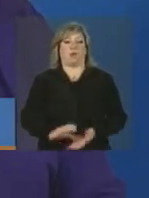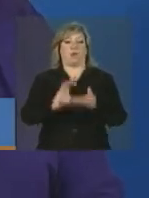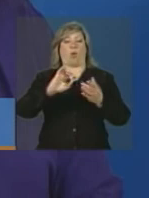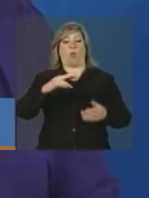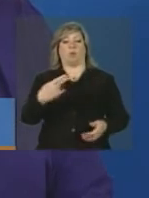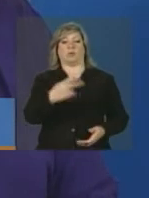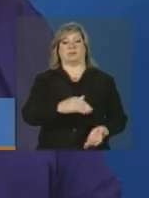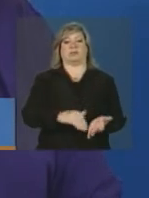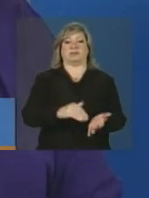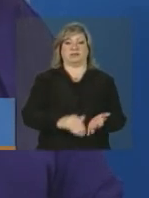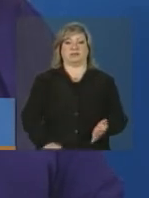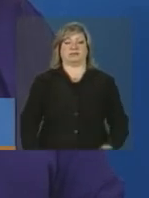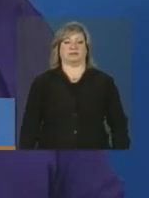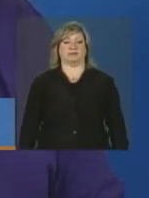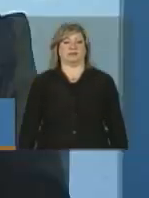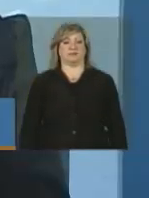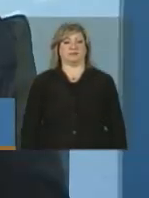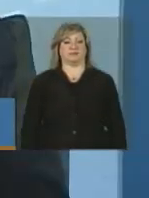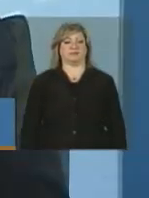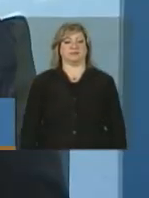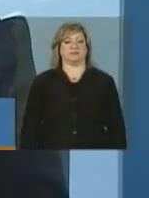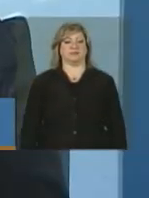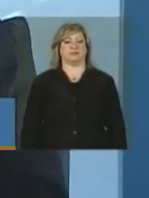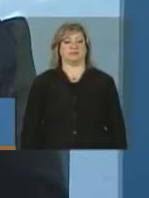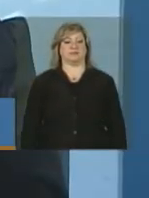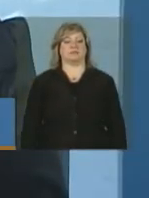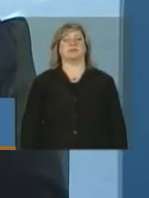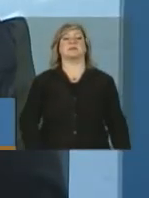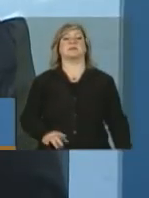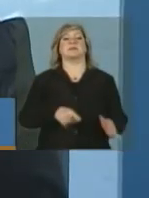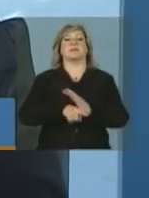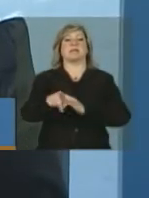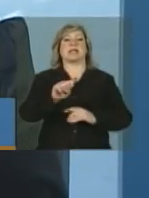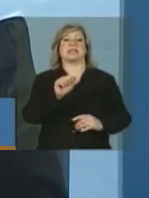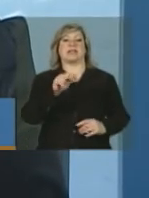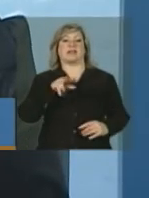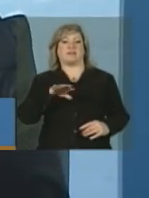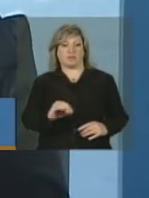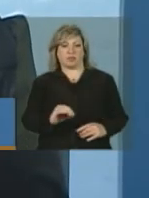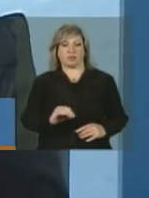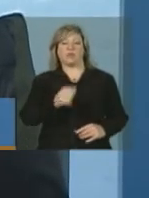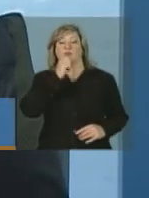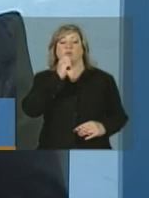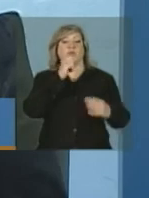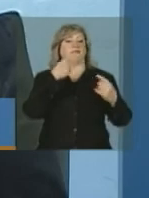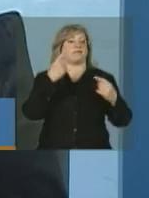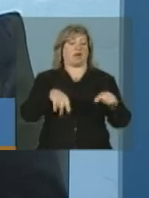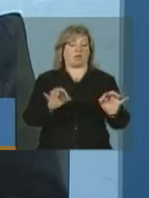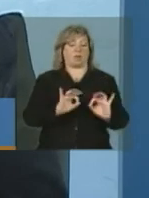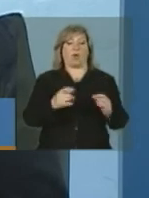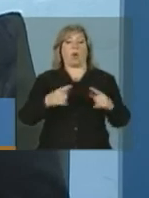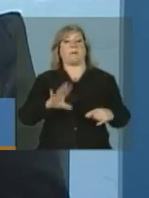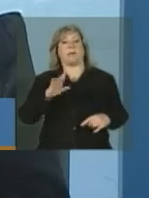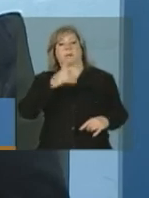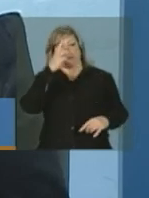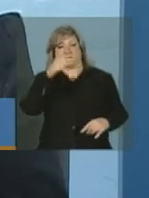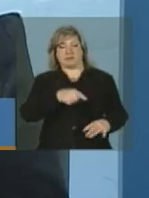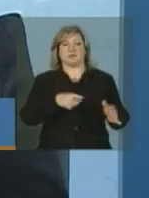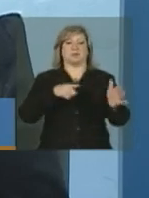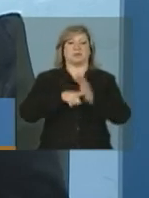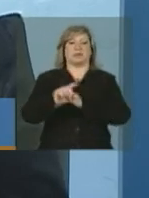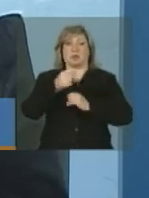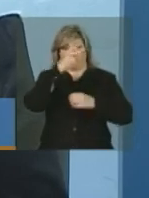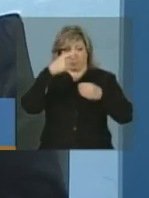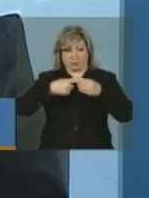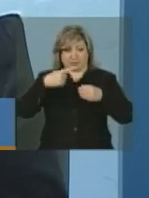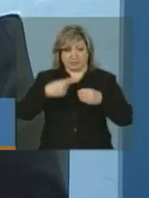do secretário. Sávio, não diz de onde é, mas é o seguinte: em nosso município, quem faz o preenchimento